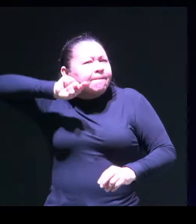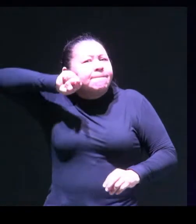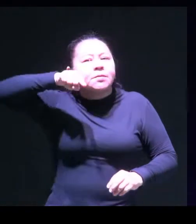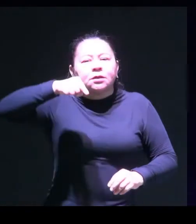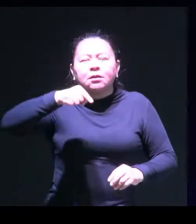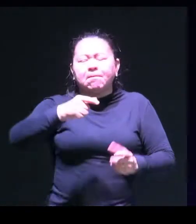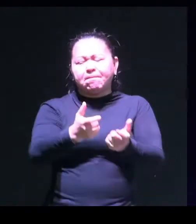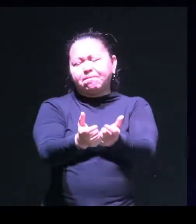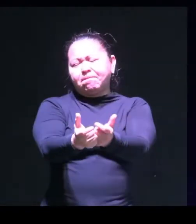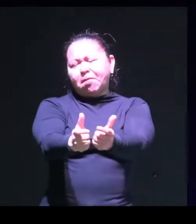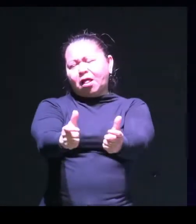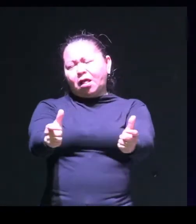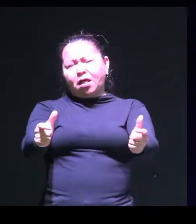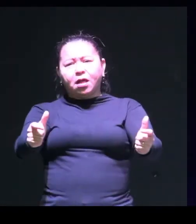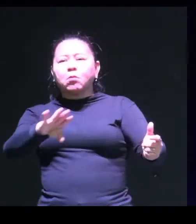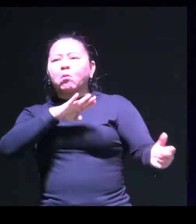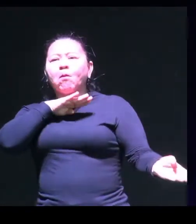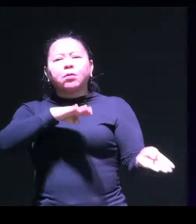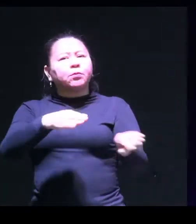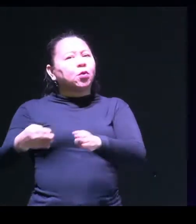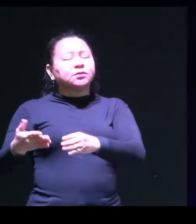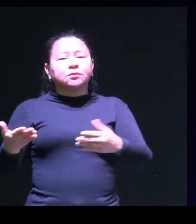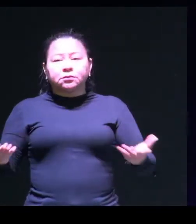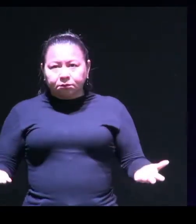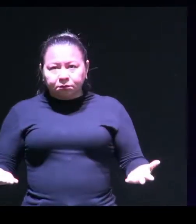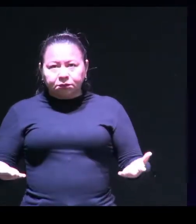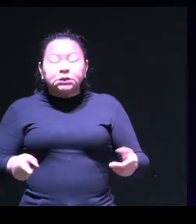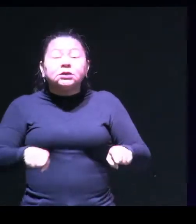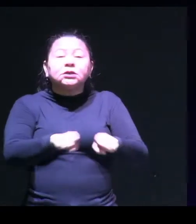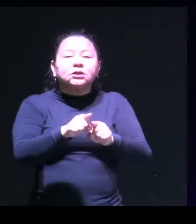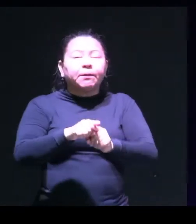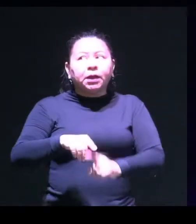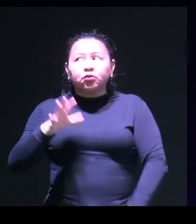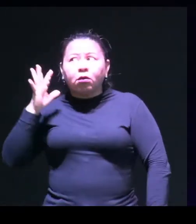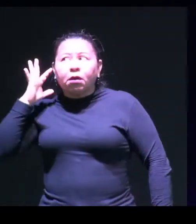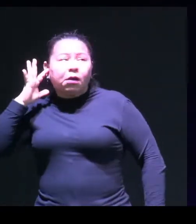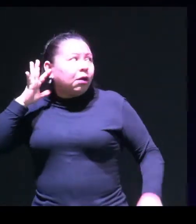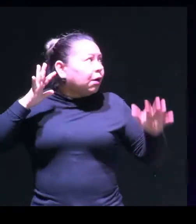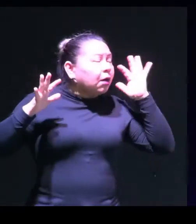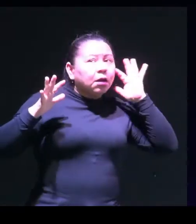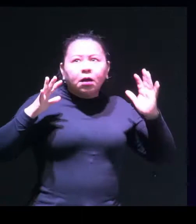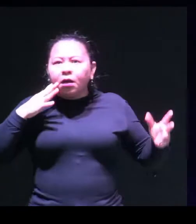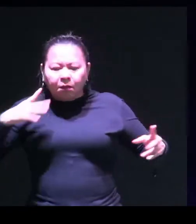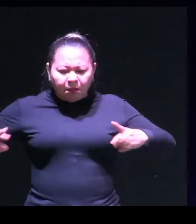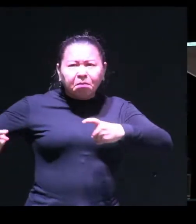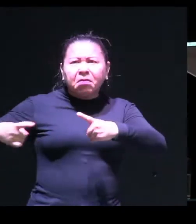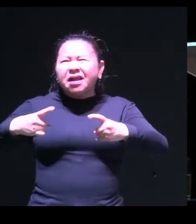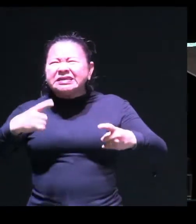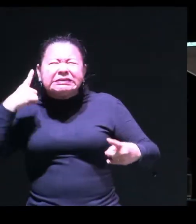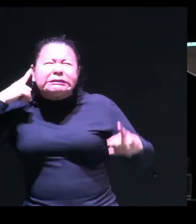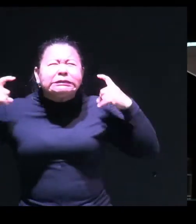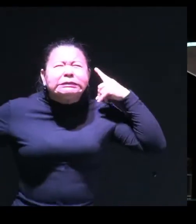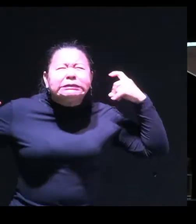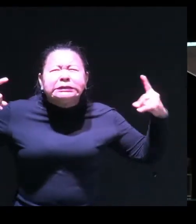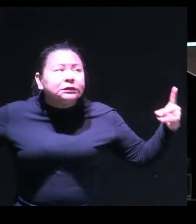É muita gente. Jesus falou também sobre rumores de guerras. Guerra é uma coisa, rumor de guerra é outra. Guerra é a